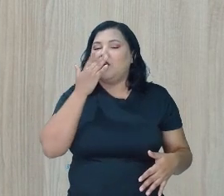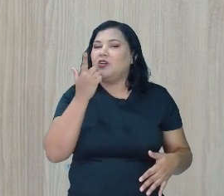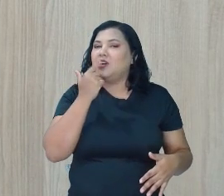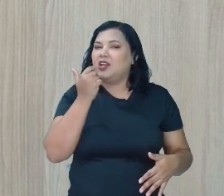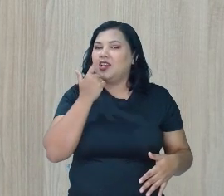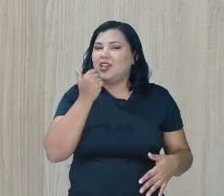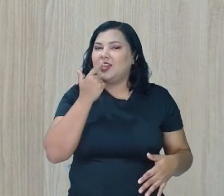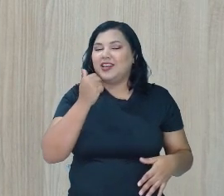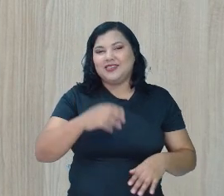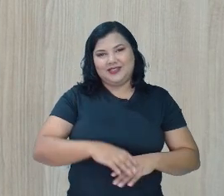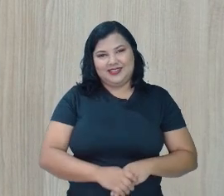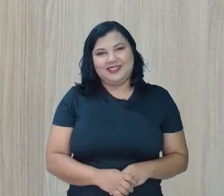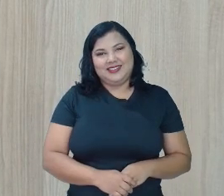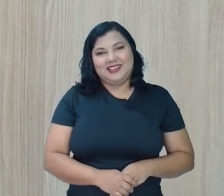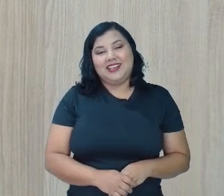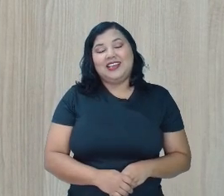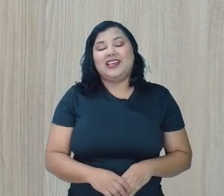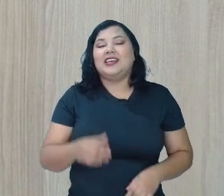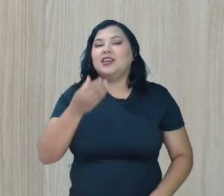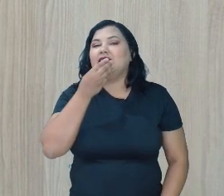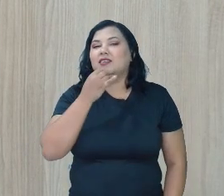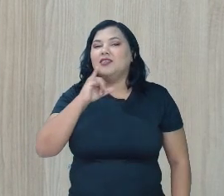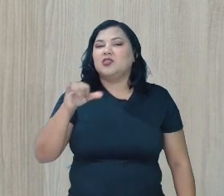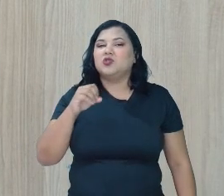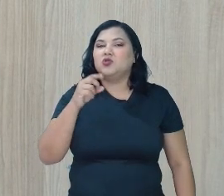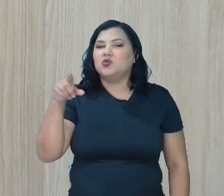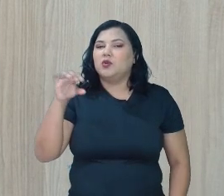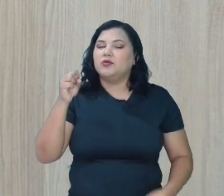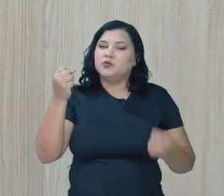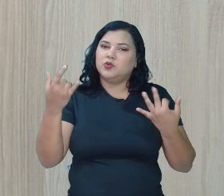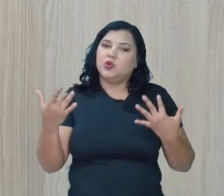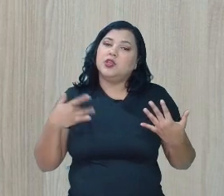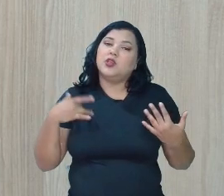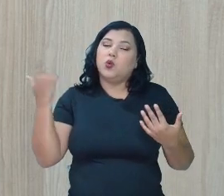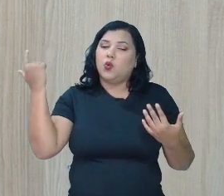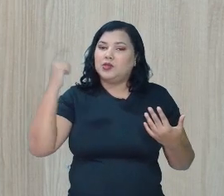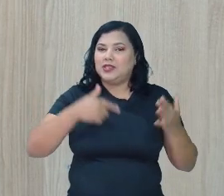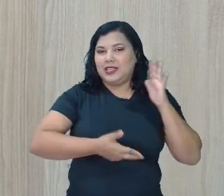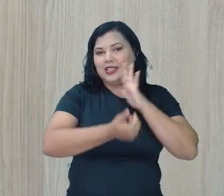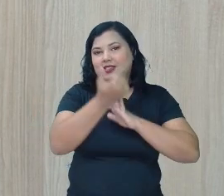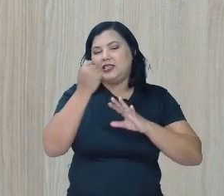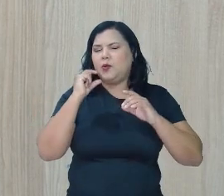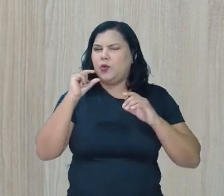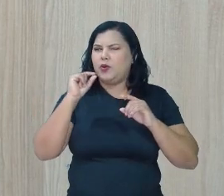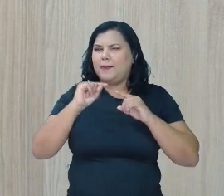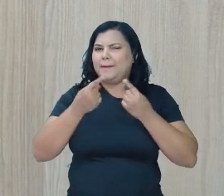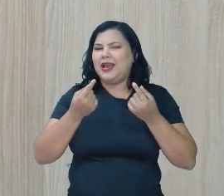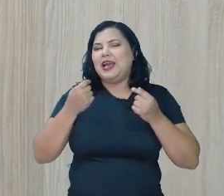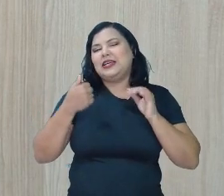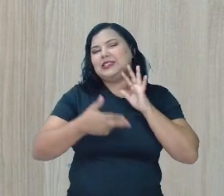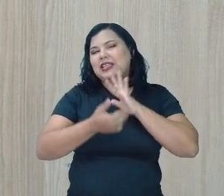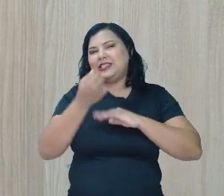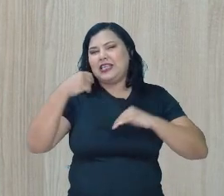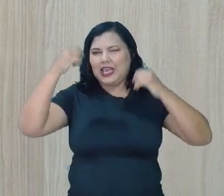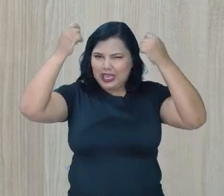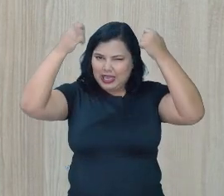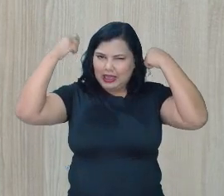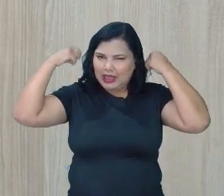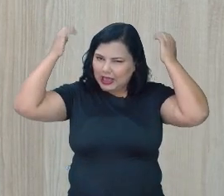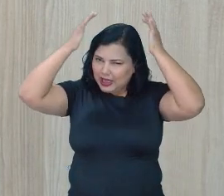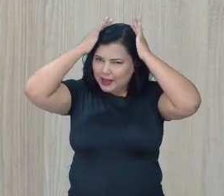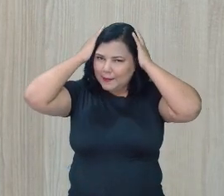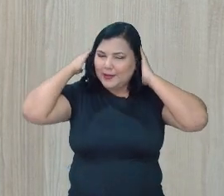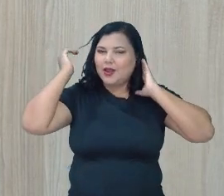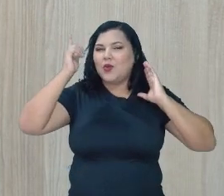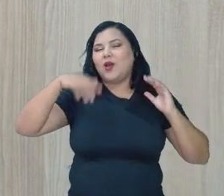falou também que consegue desenhar um pouco, mas o problema é desenhar o cabelo, ou seja, desenhar cabelo é mais difícil do